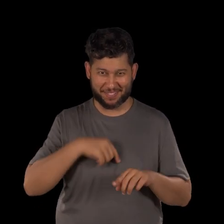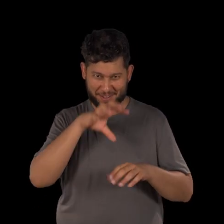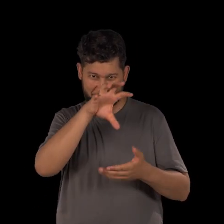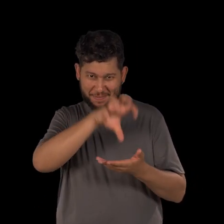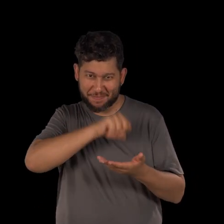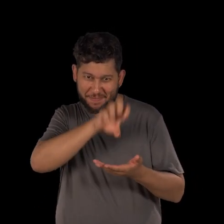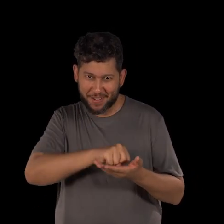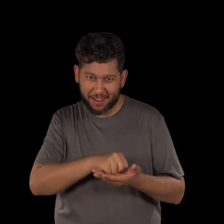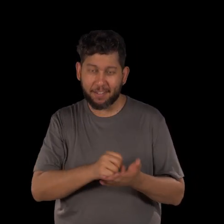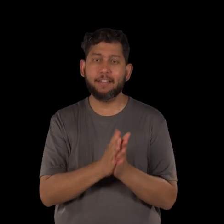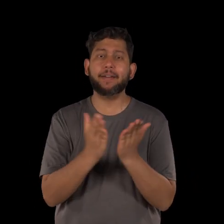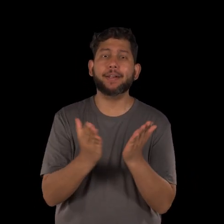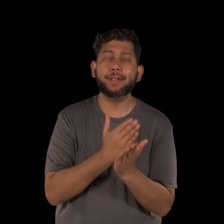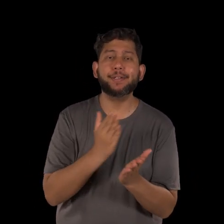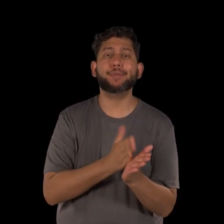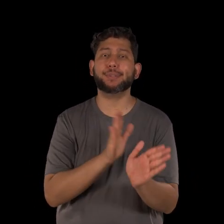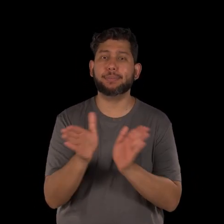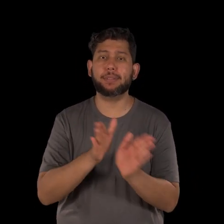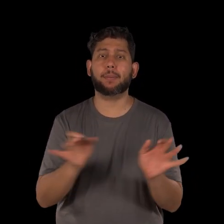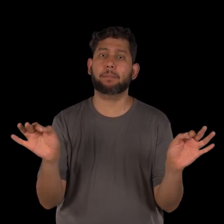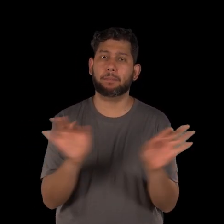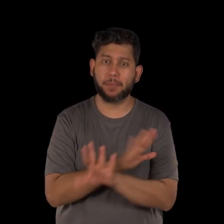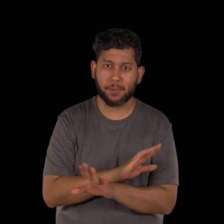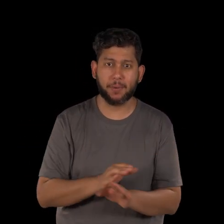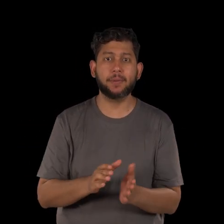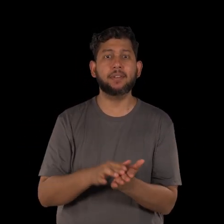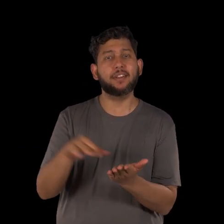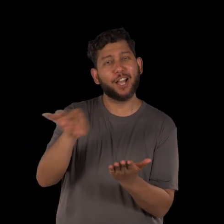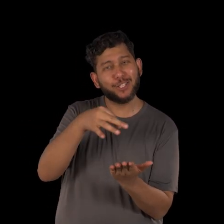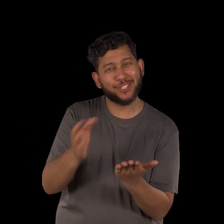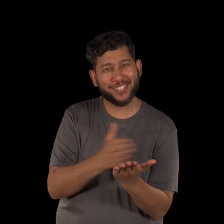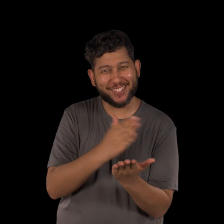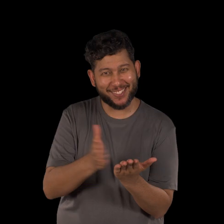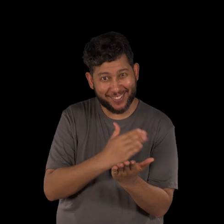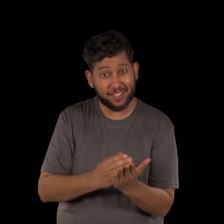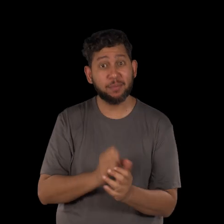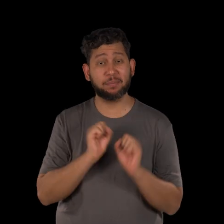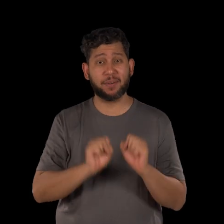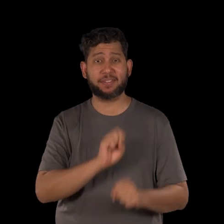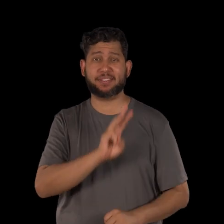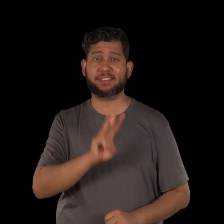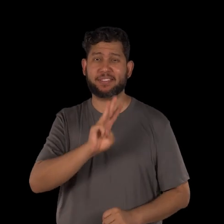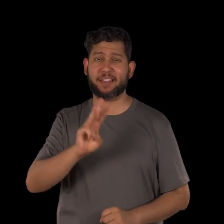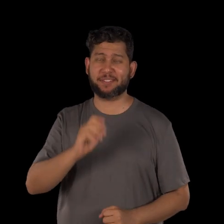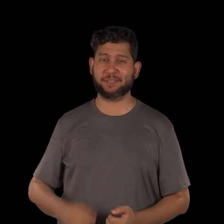formato acessível, cartilhas pedagógicas, entre outros, visite o nosso site